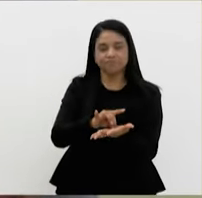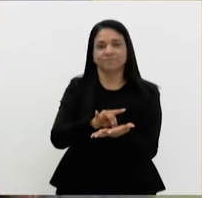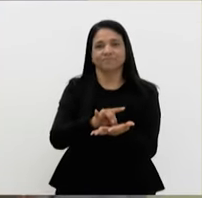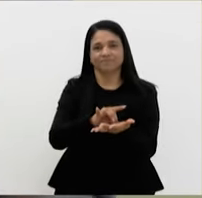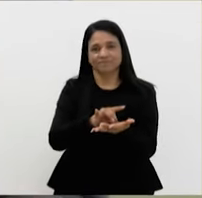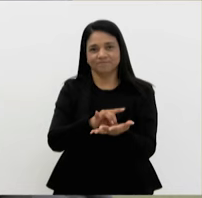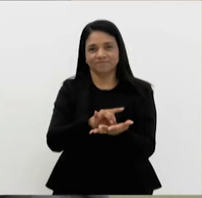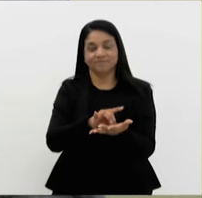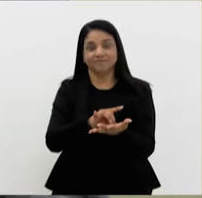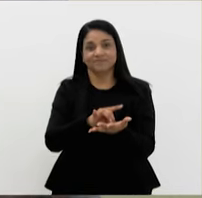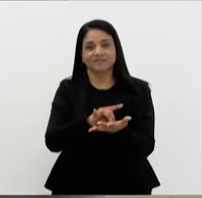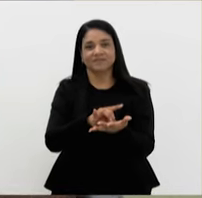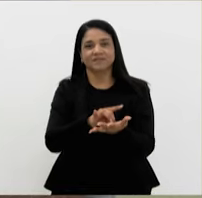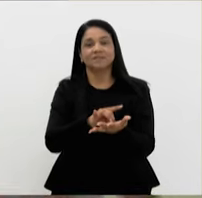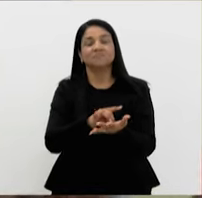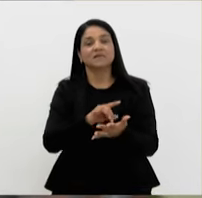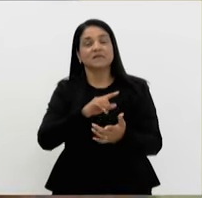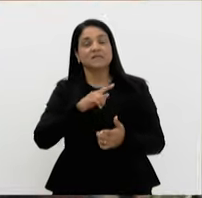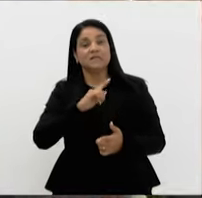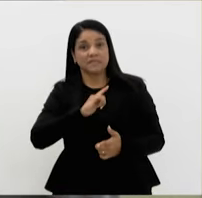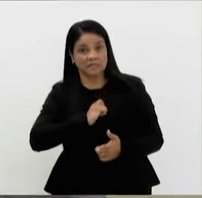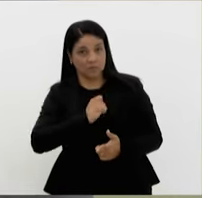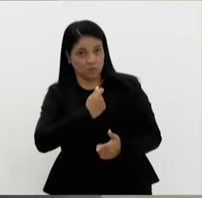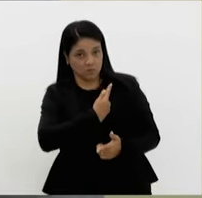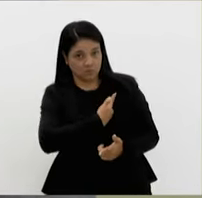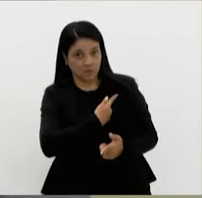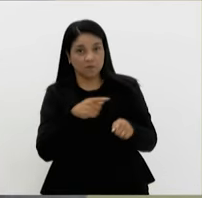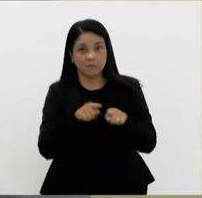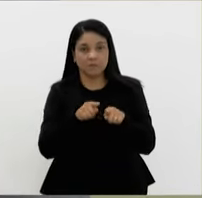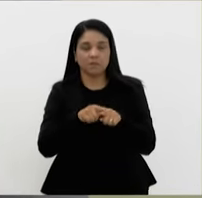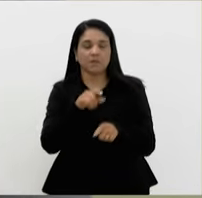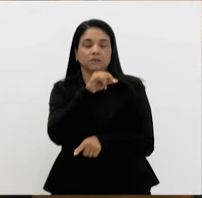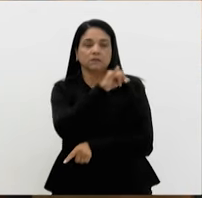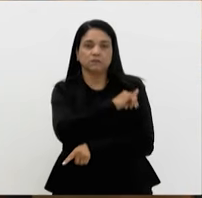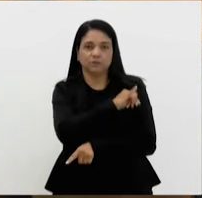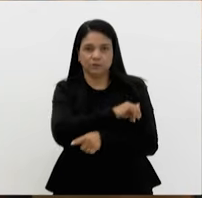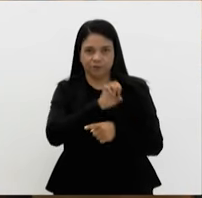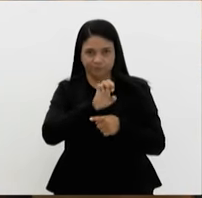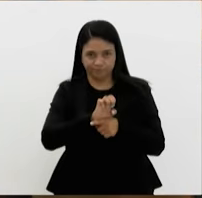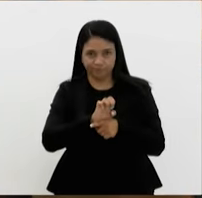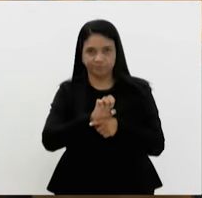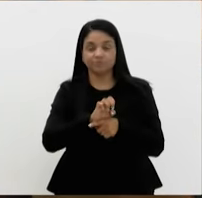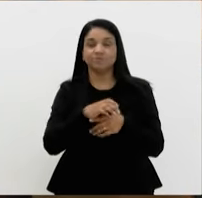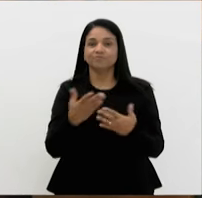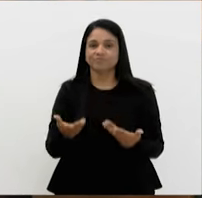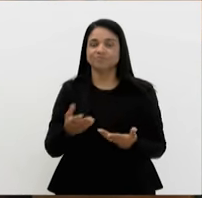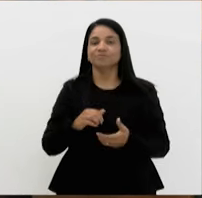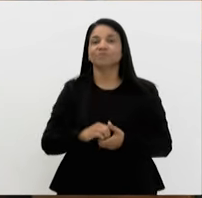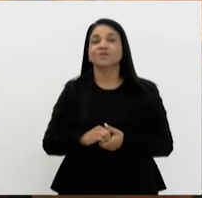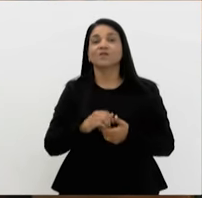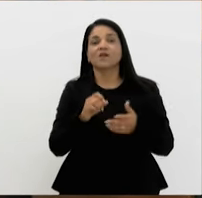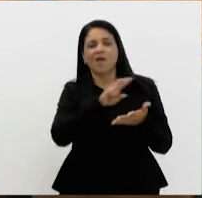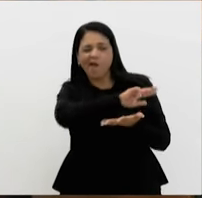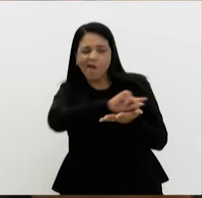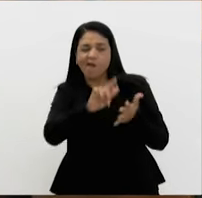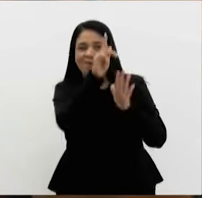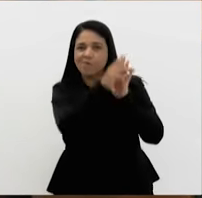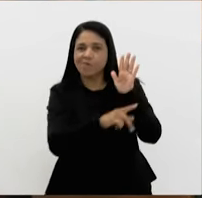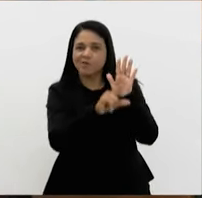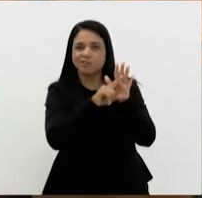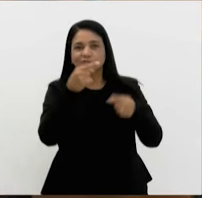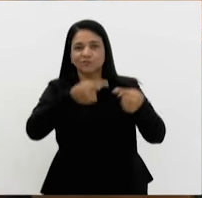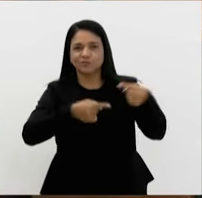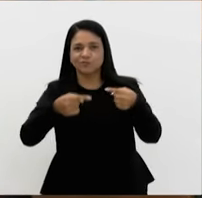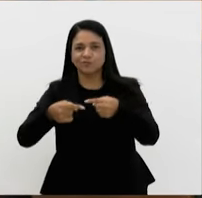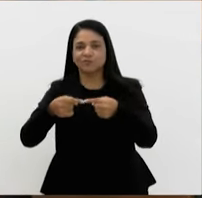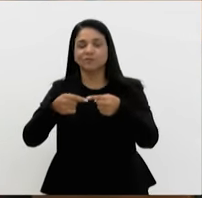não só que refletem São Gonçalo, mas que refletem o estado do Rio de Janeiro como um todo. Veja agora alguns projetos que serão discutidos essa